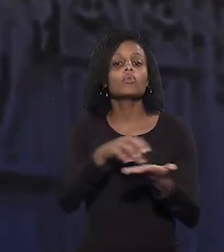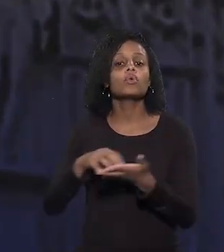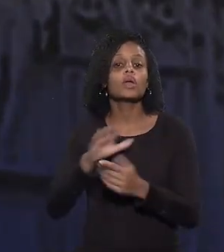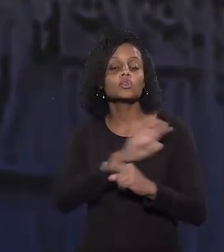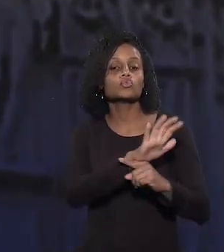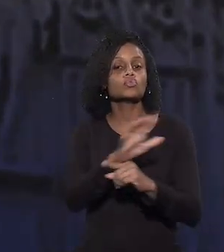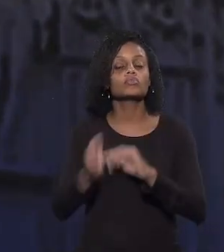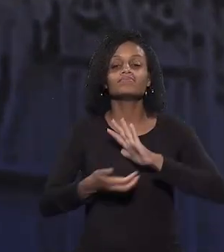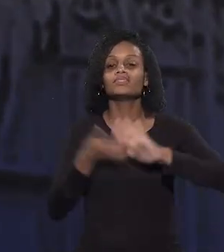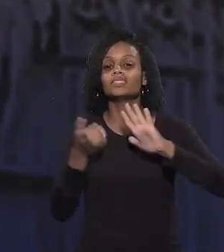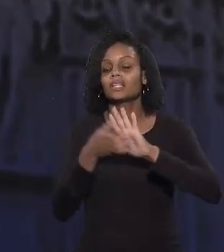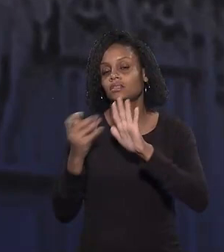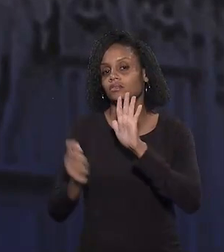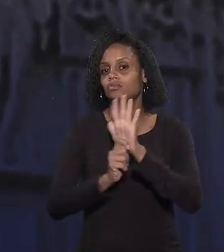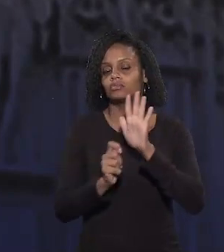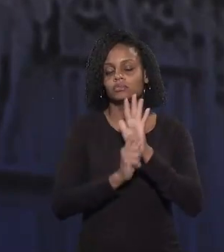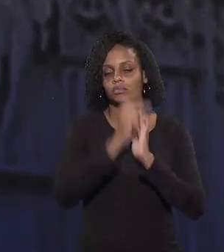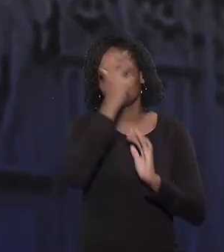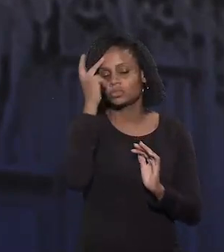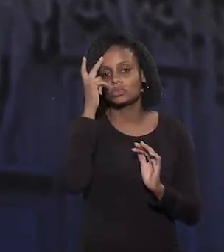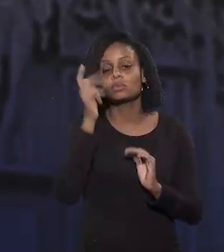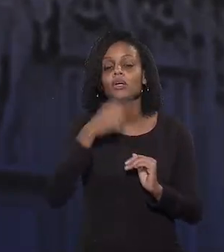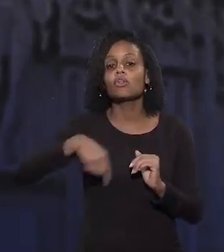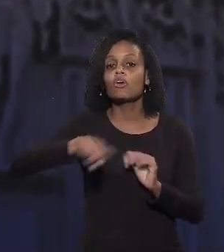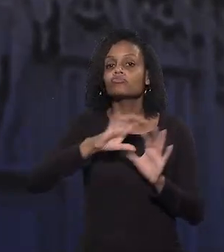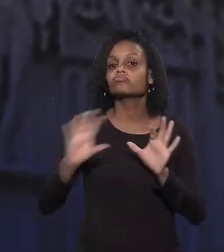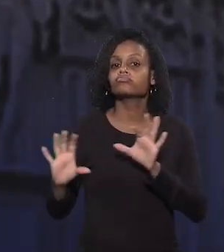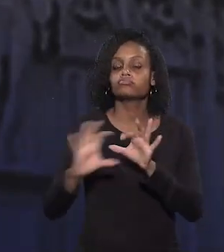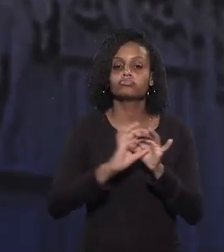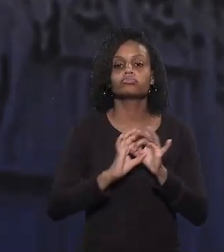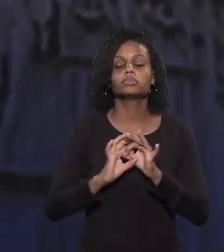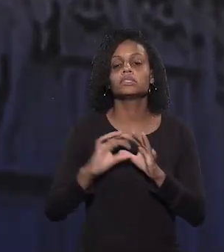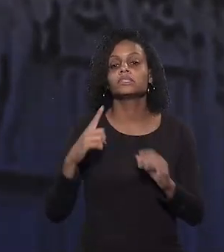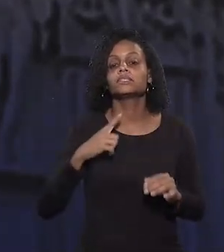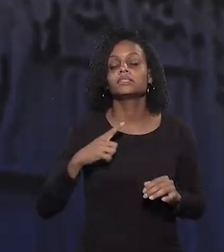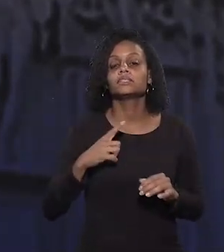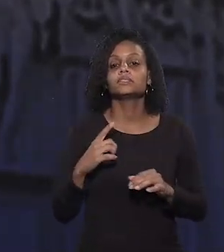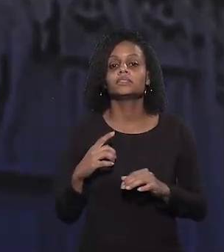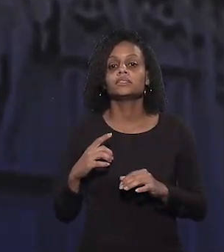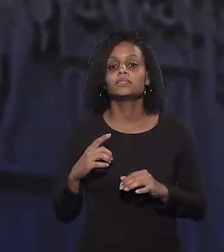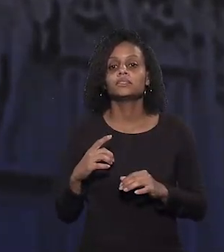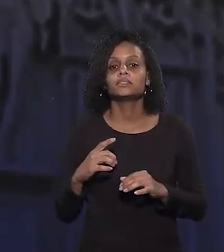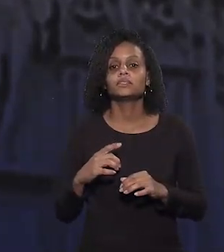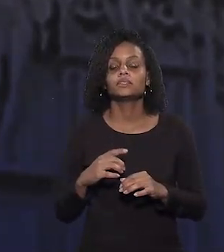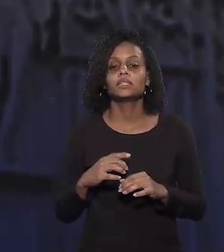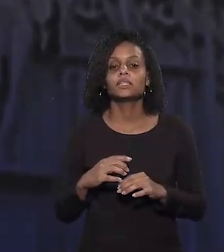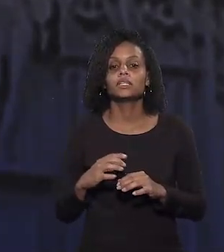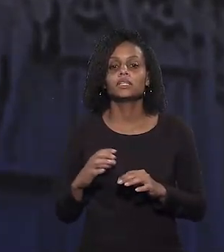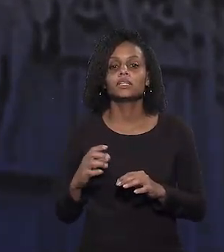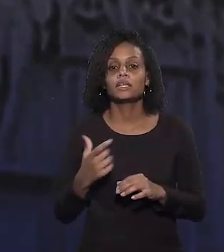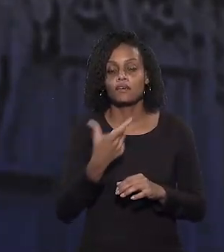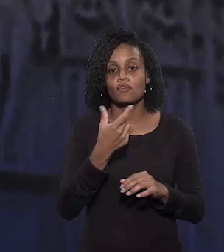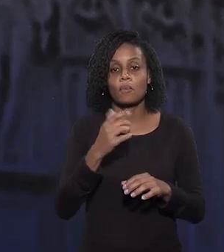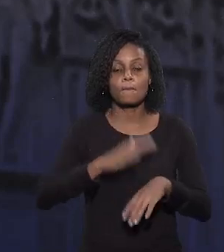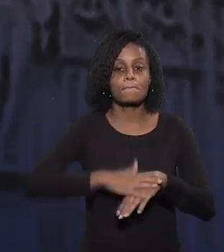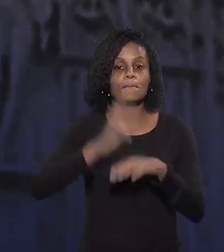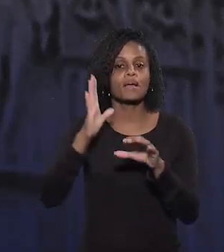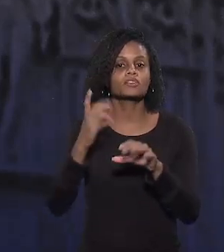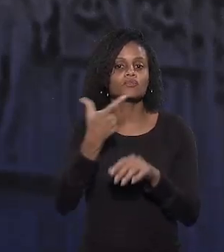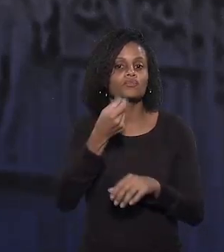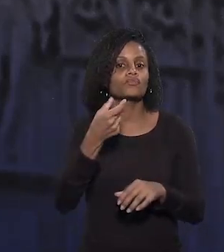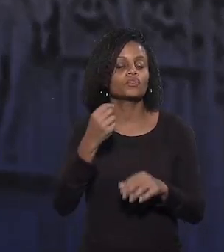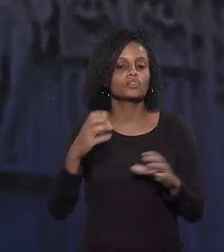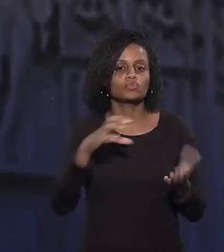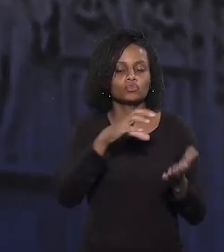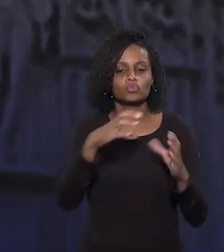para a desintoxicação da pessoa. Mas nossa associação tem mais de 20 comunidades terapêuticas em